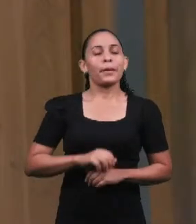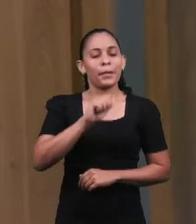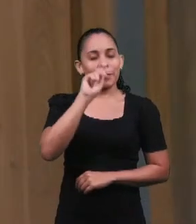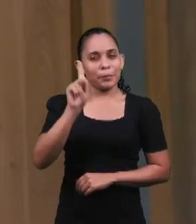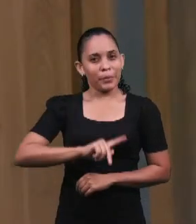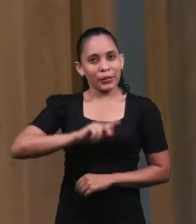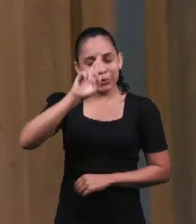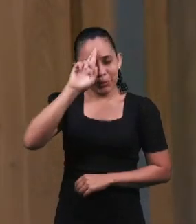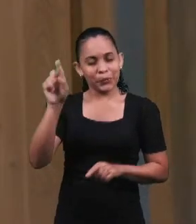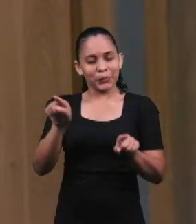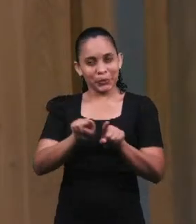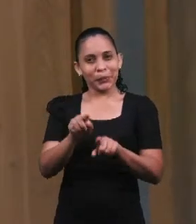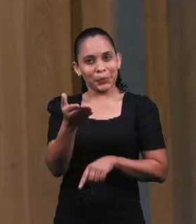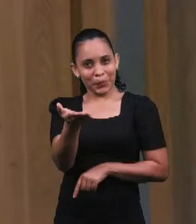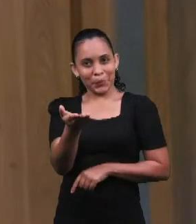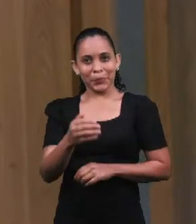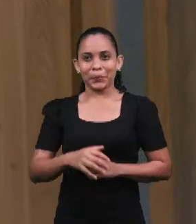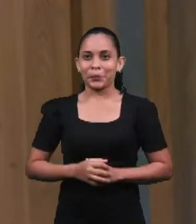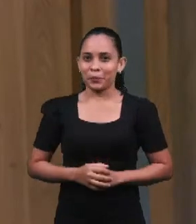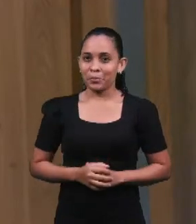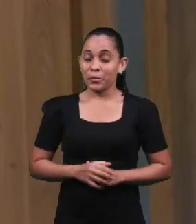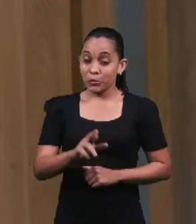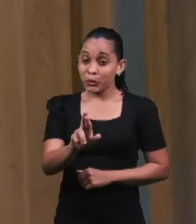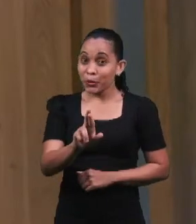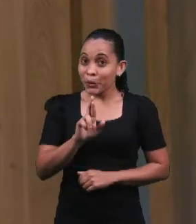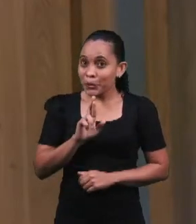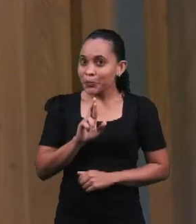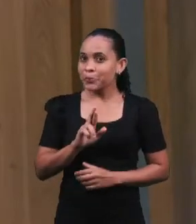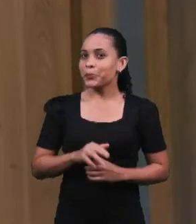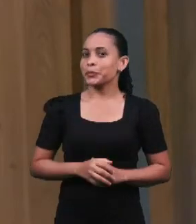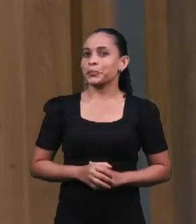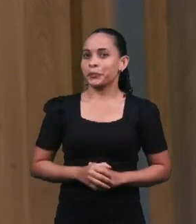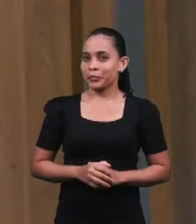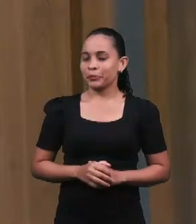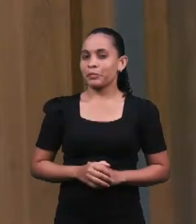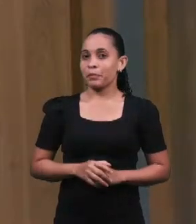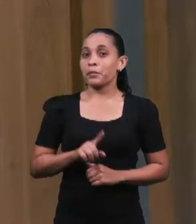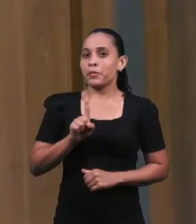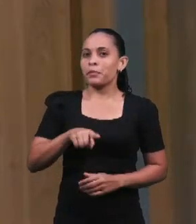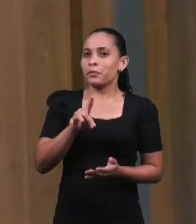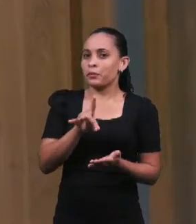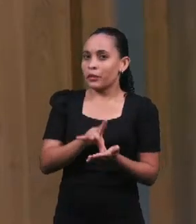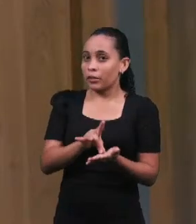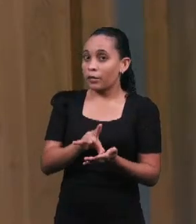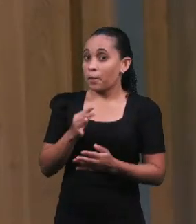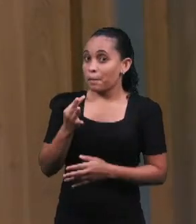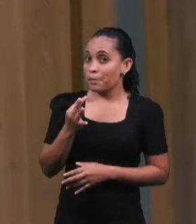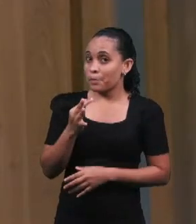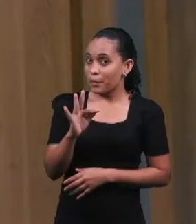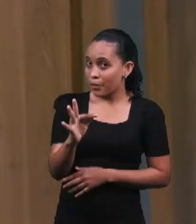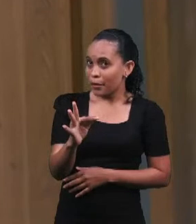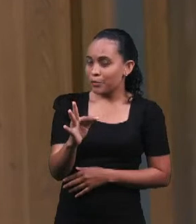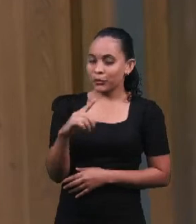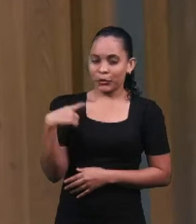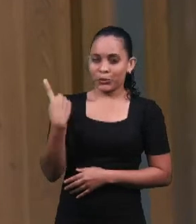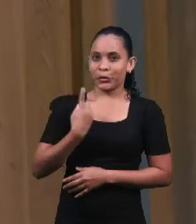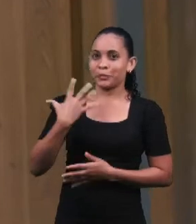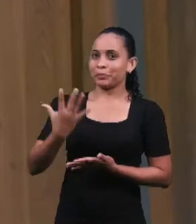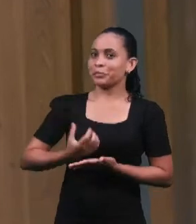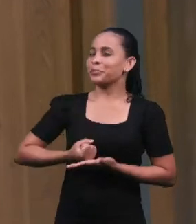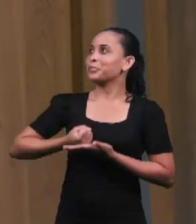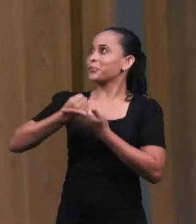também, Ludmila. Glória a Deus pela sua resposta, porque realmente, brevemente, participaremos dessa